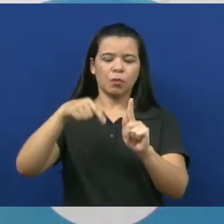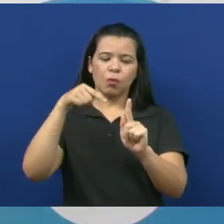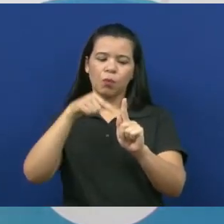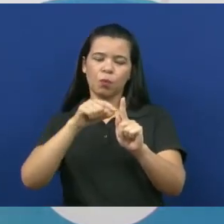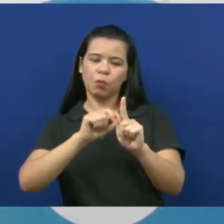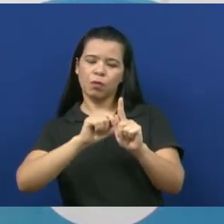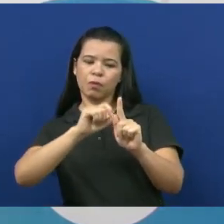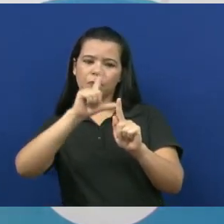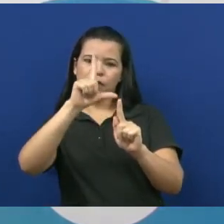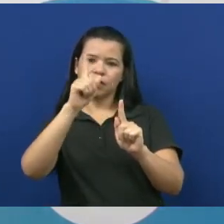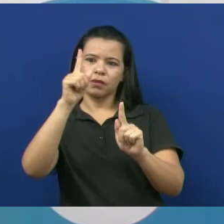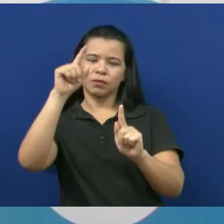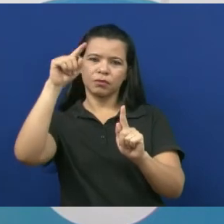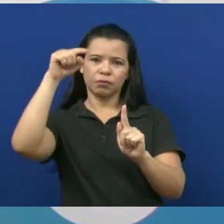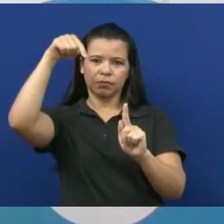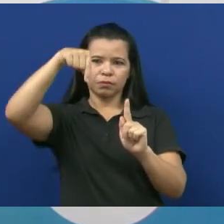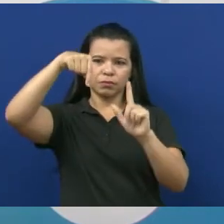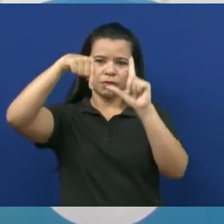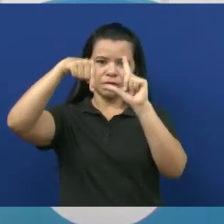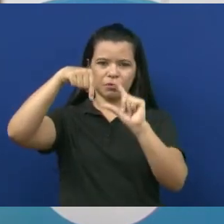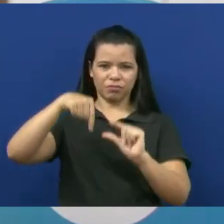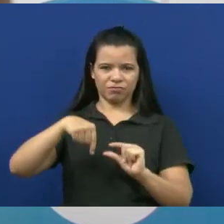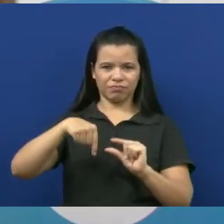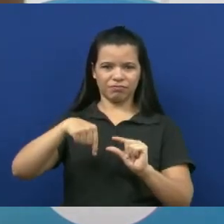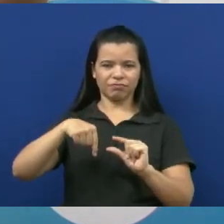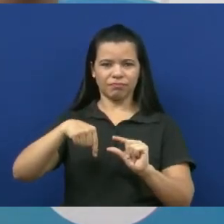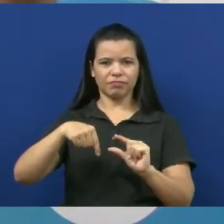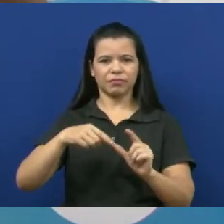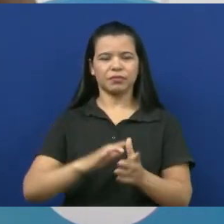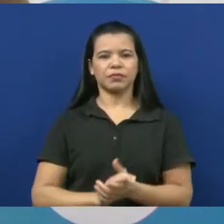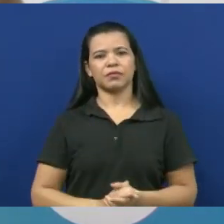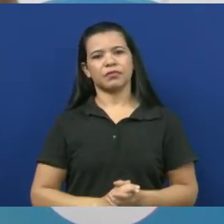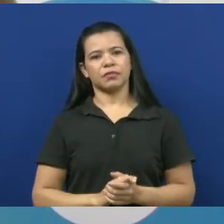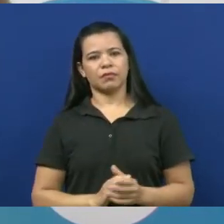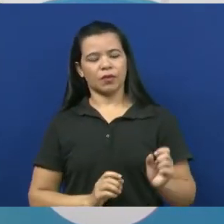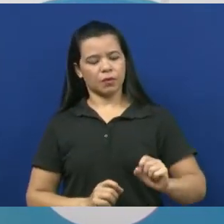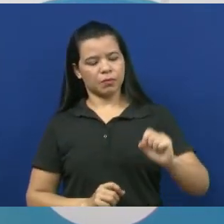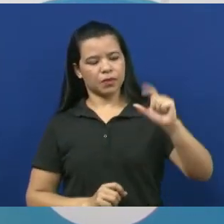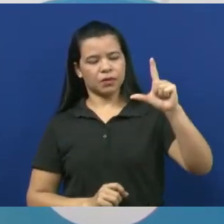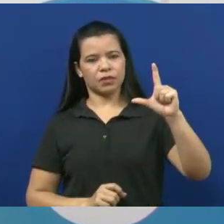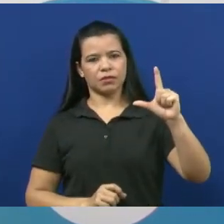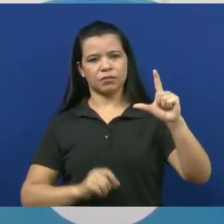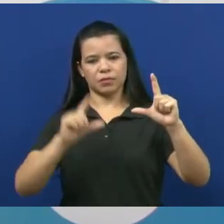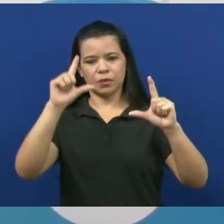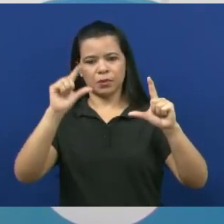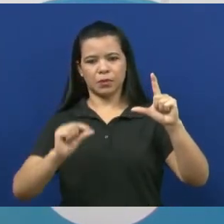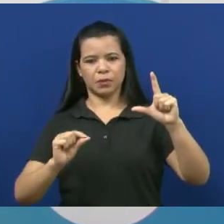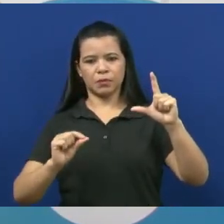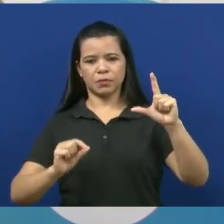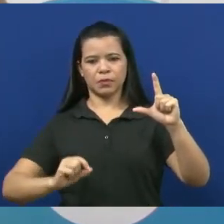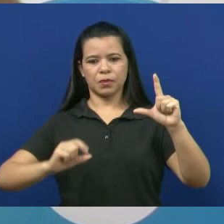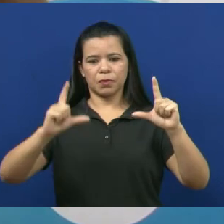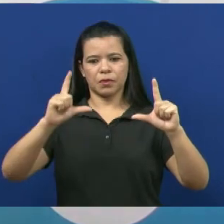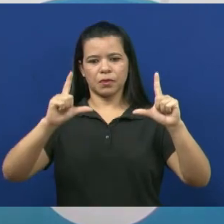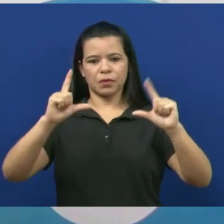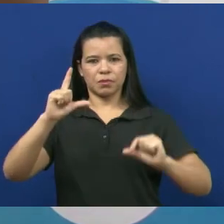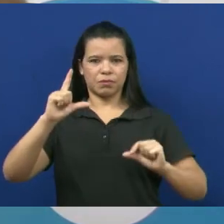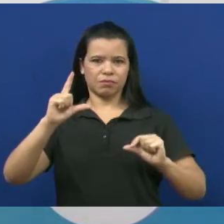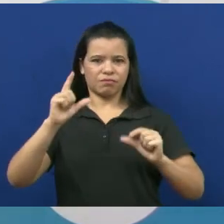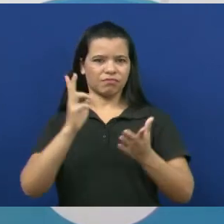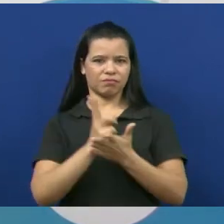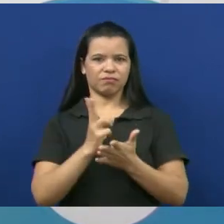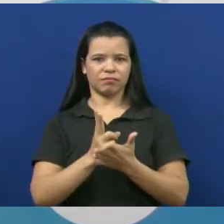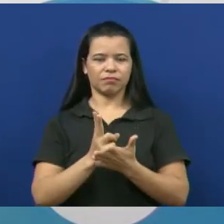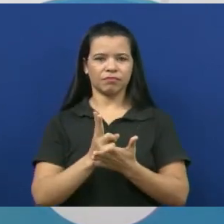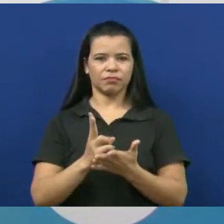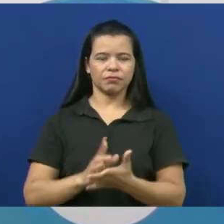fica diminuído. Se eu diminuo aqui, o valor dessa da outra aqui aumenta, se essa daqui diminui, essa daqui aumenta,